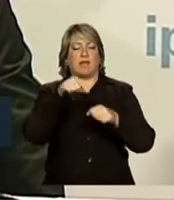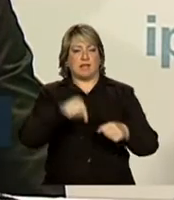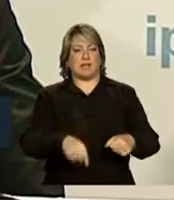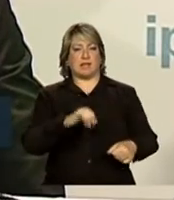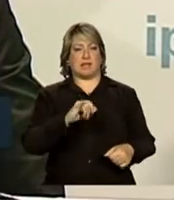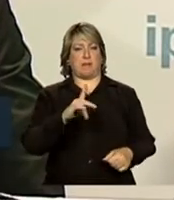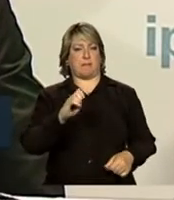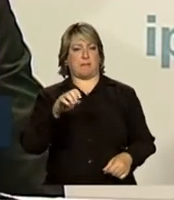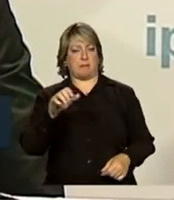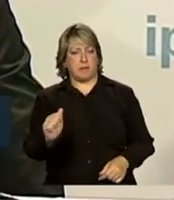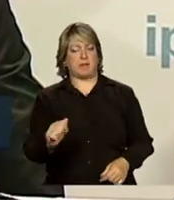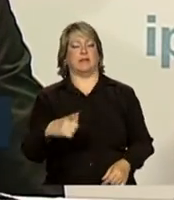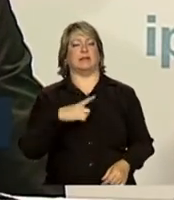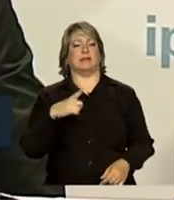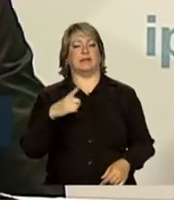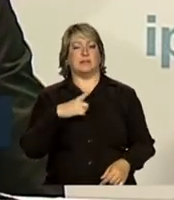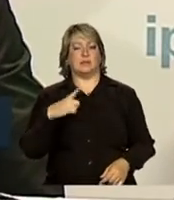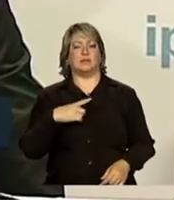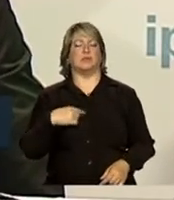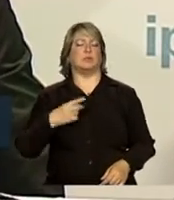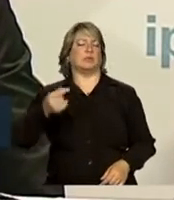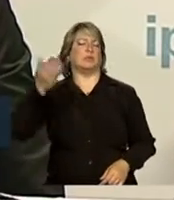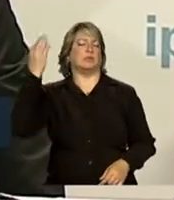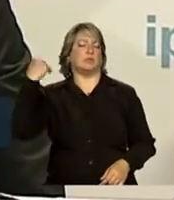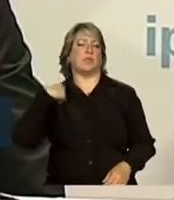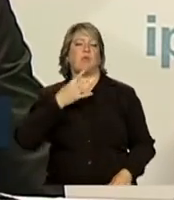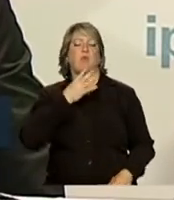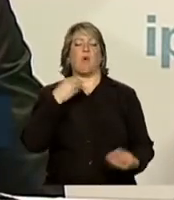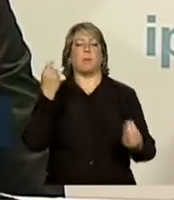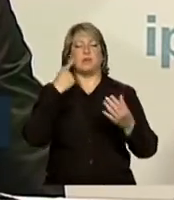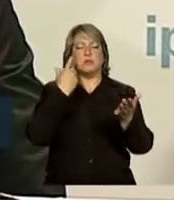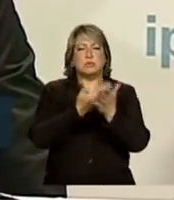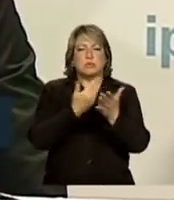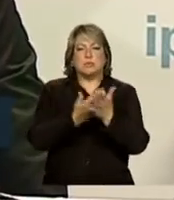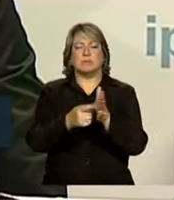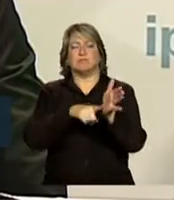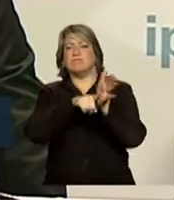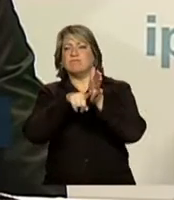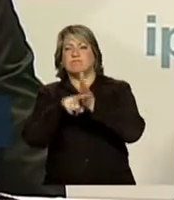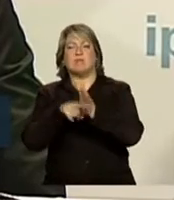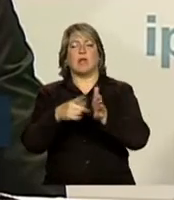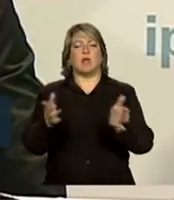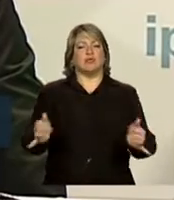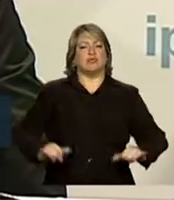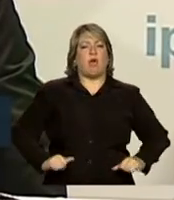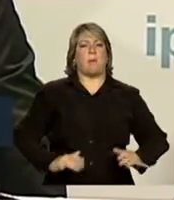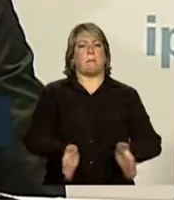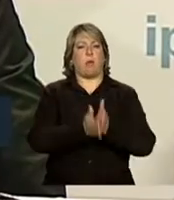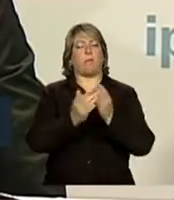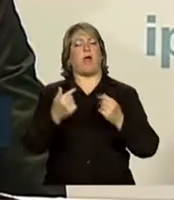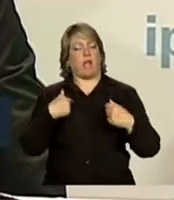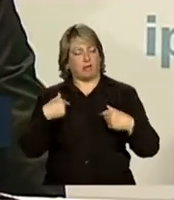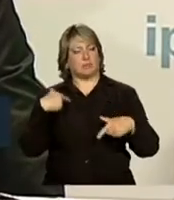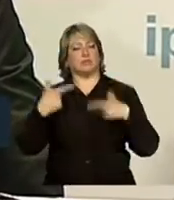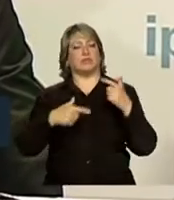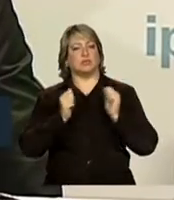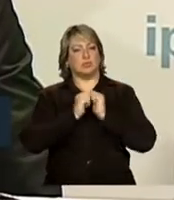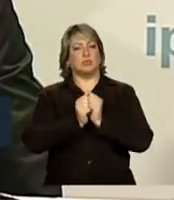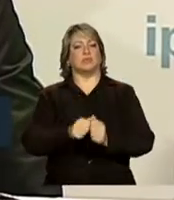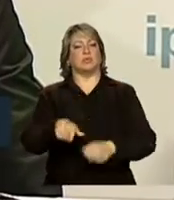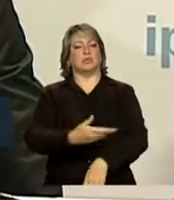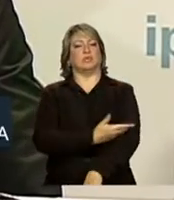nessa tradição ipeana de estudos de pobreza e desigualdade. É uma tradição com um peso